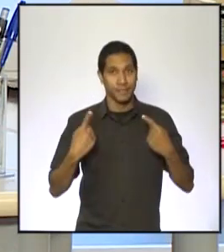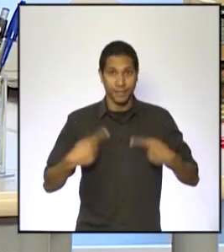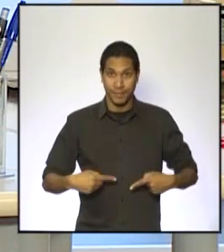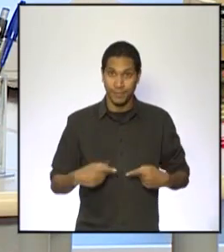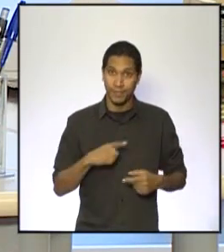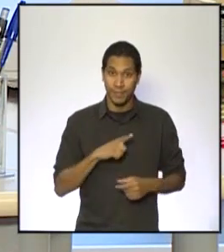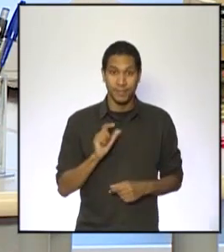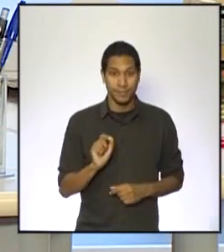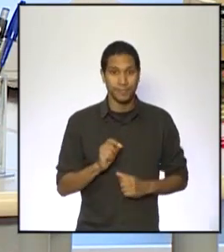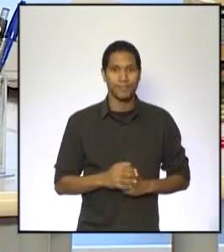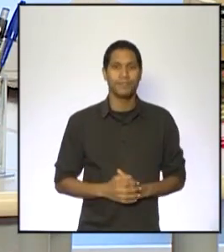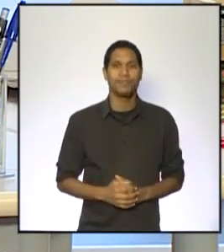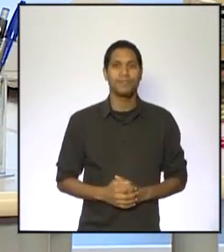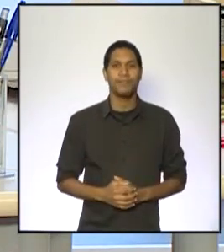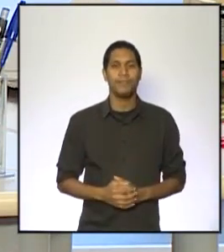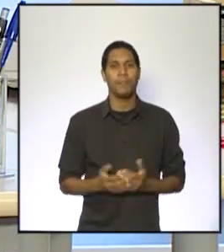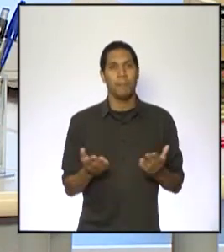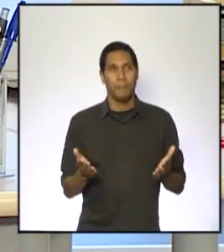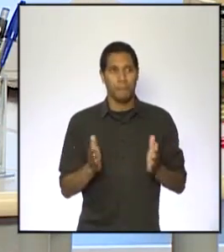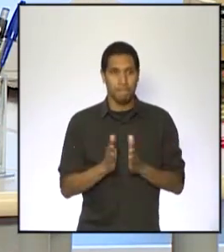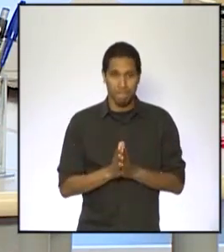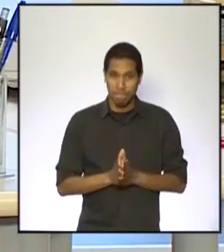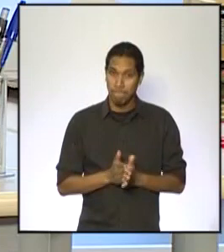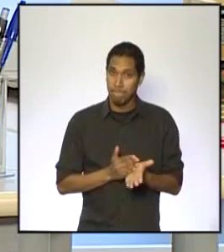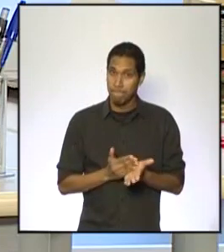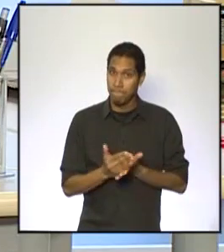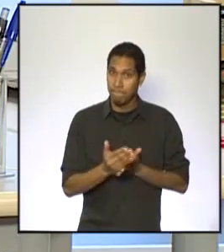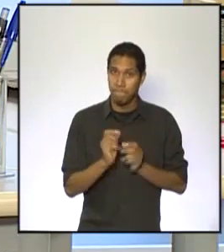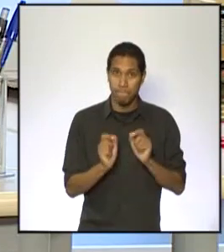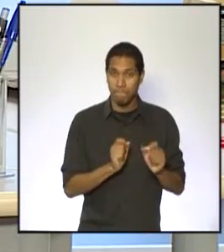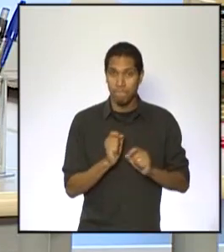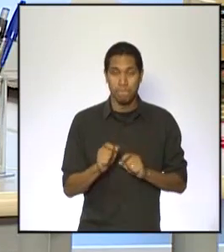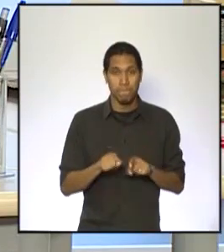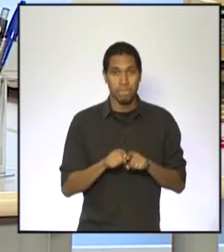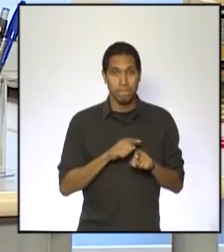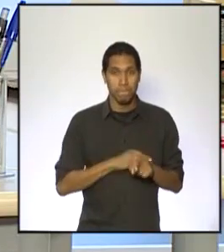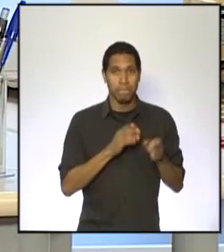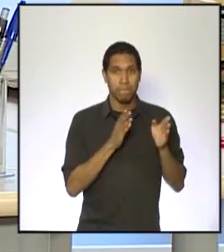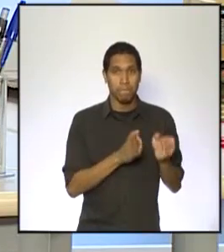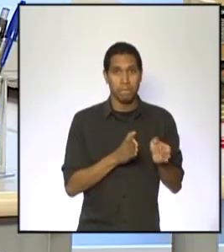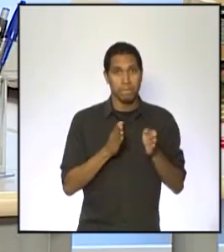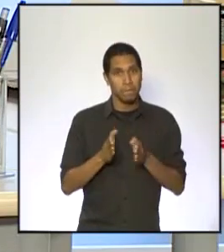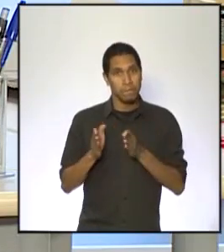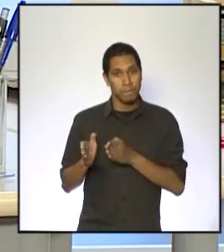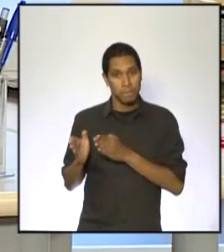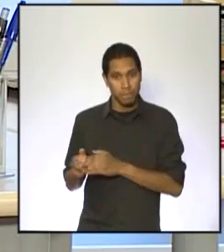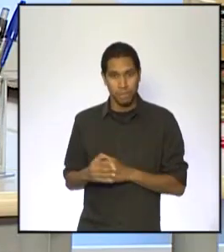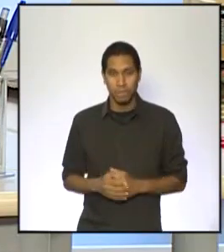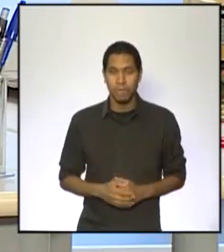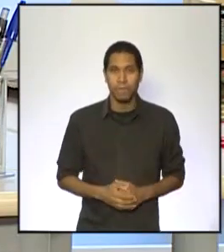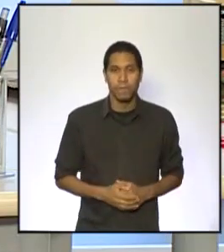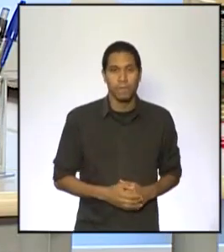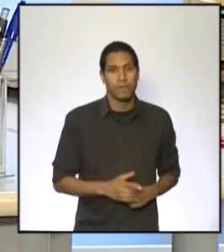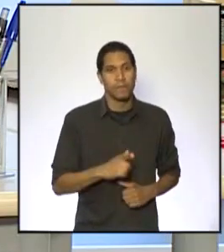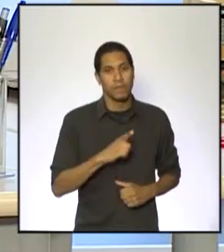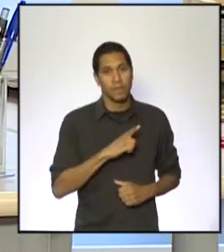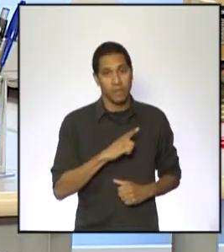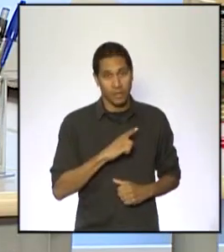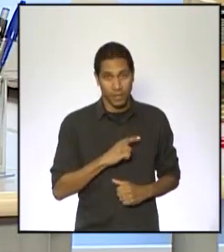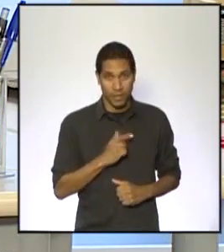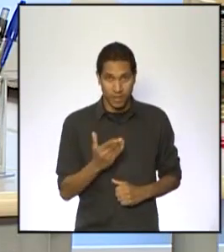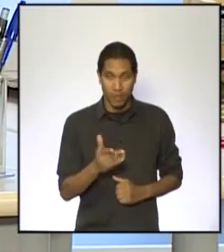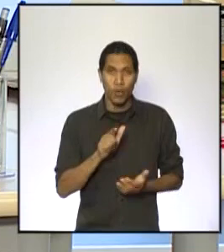aqui. Bom, para começarmos, então, o nosso passo a passo, você vai poder pegar um pedaço